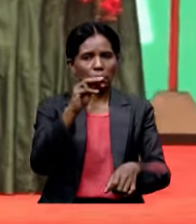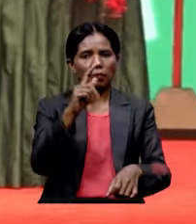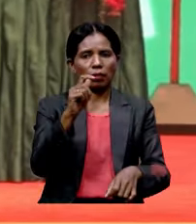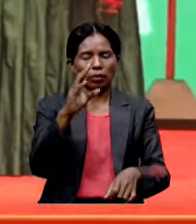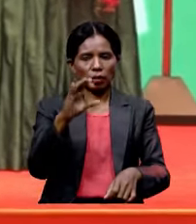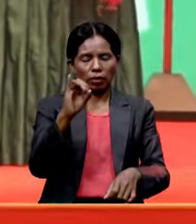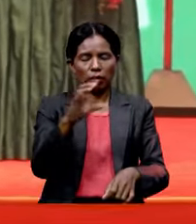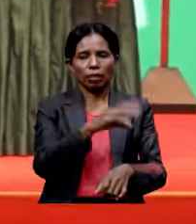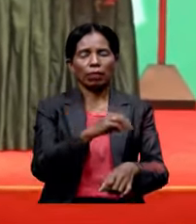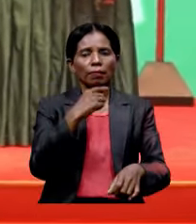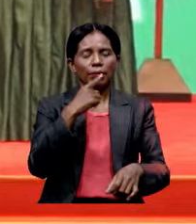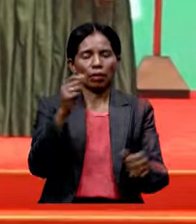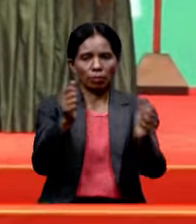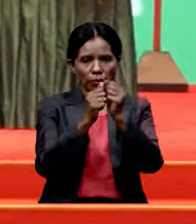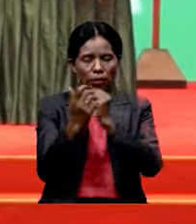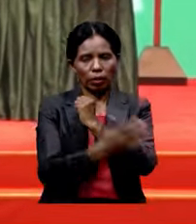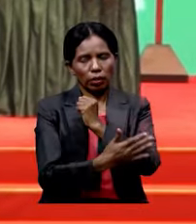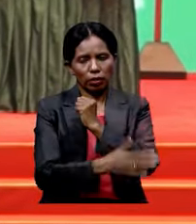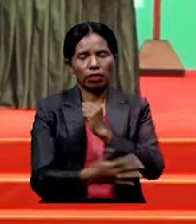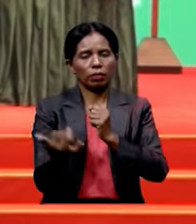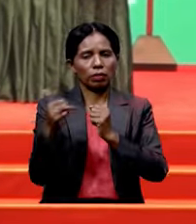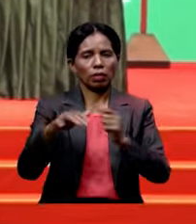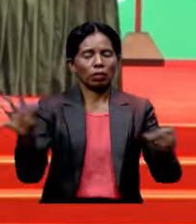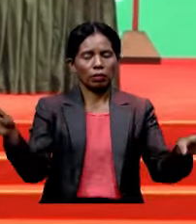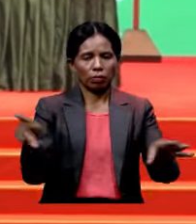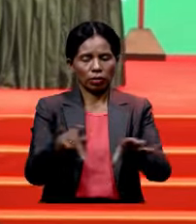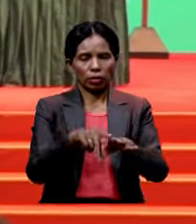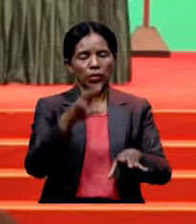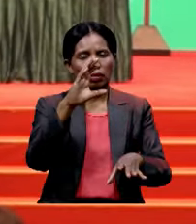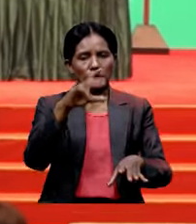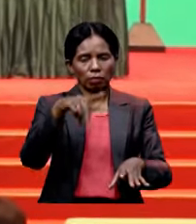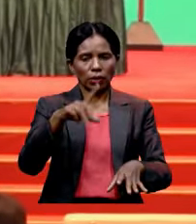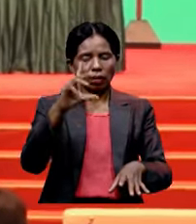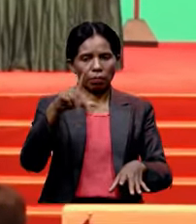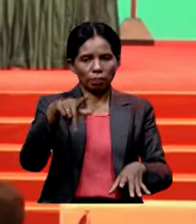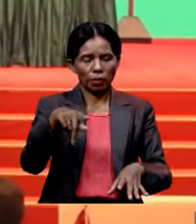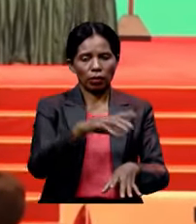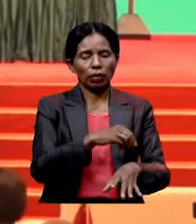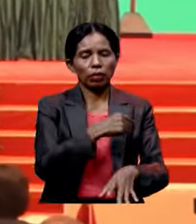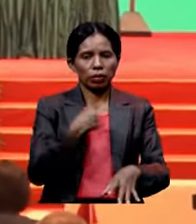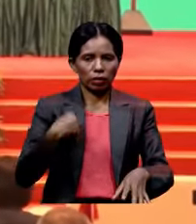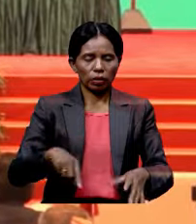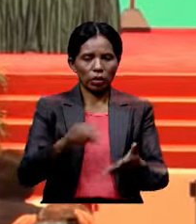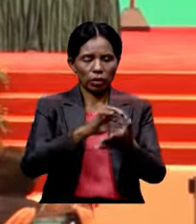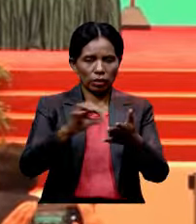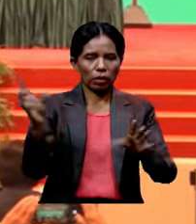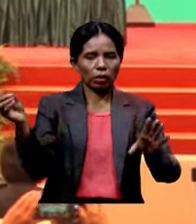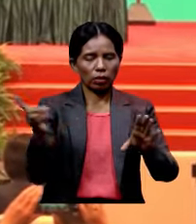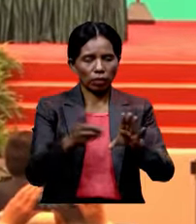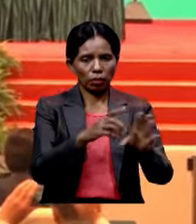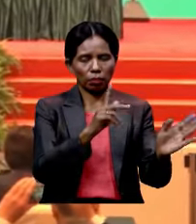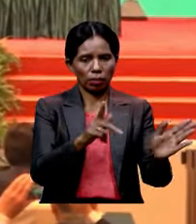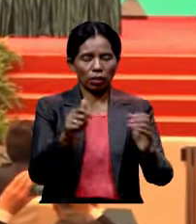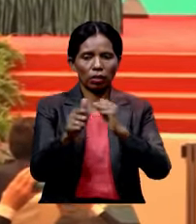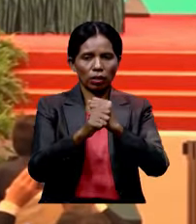Francisco Albuadilai, hamutu kona sang sira ne be hola parte ya CPLP no Mosina, oficialmente asina dokumentu planu asang